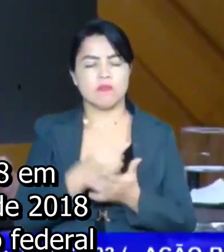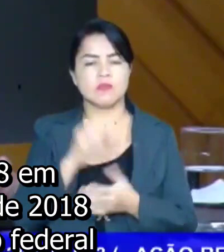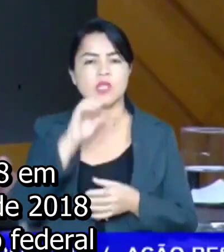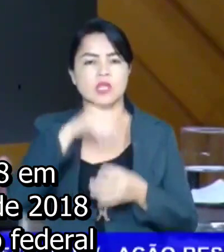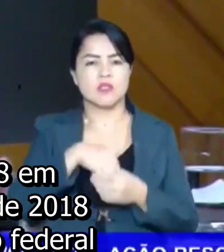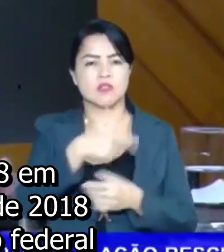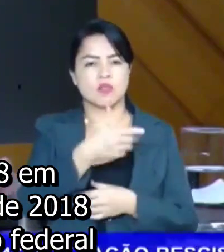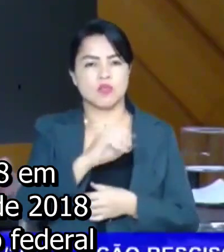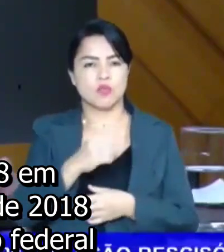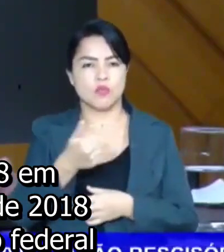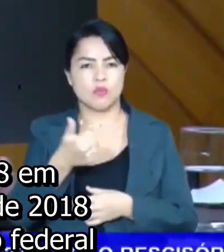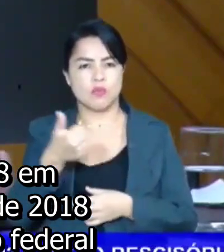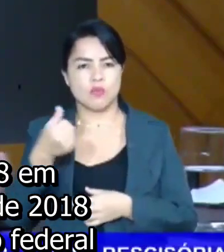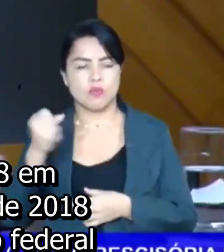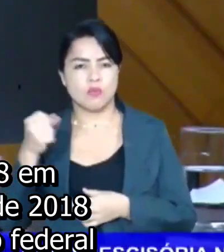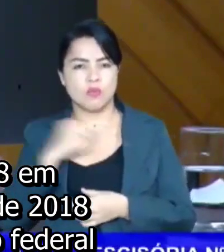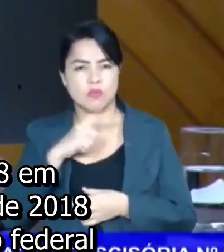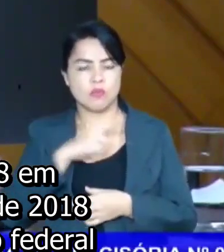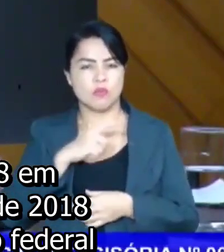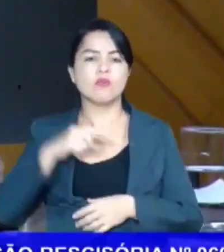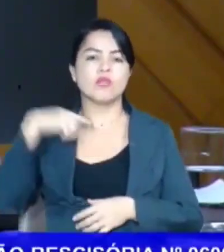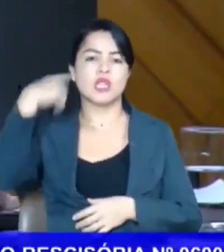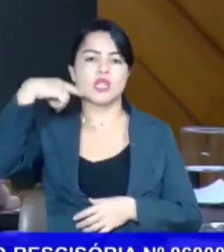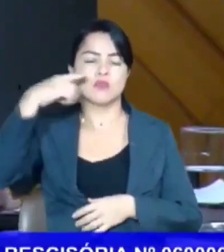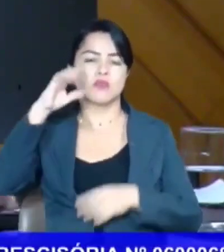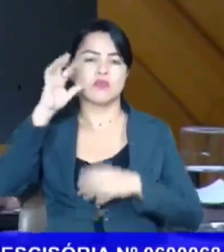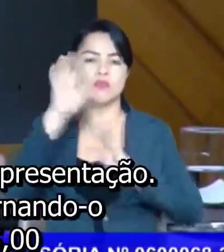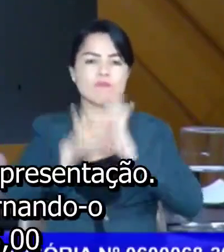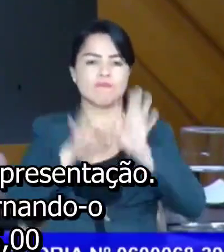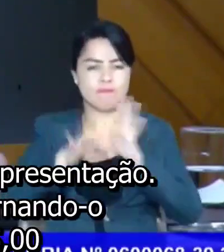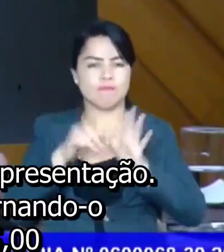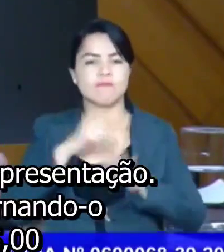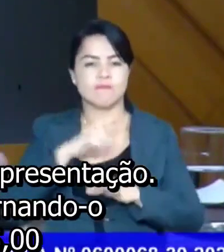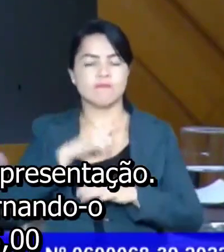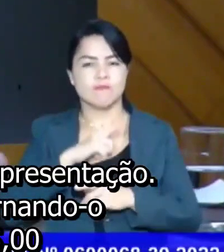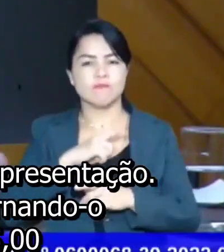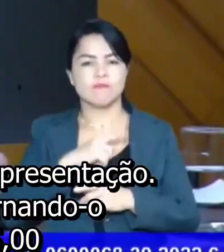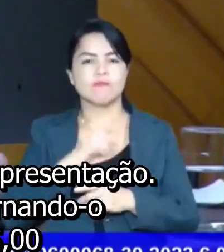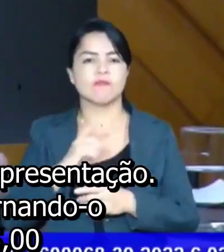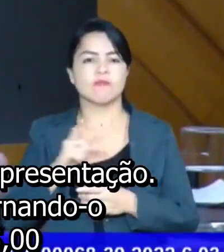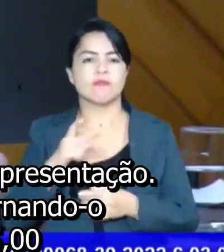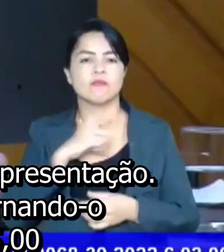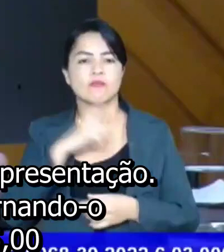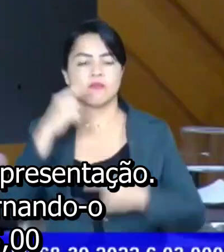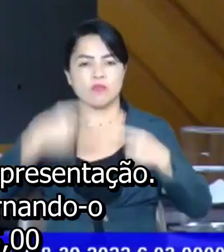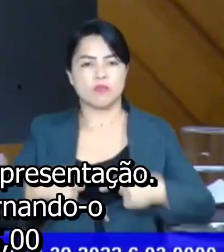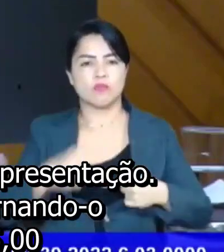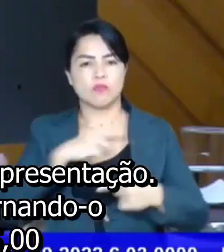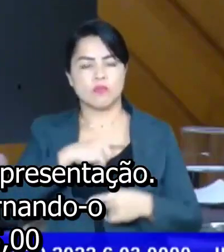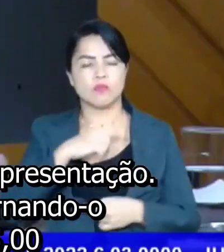2018, oportunidade a que concorreu ao cargo de deputado federal. O acórdão do TRE